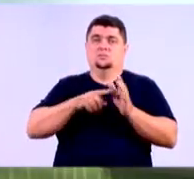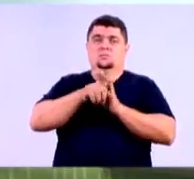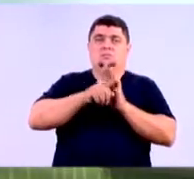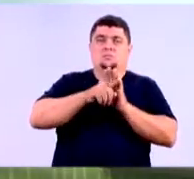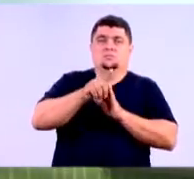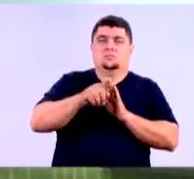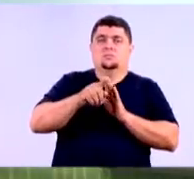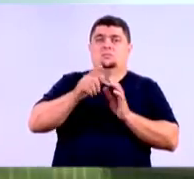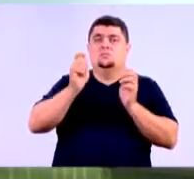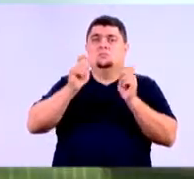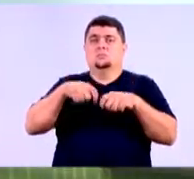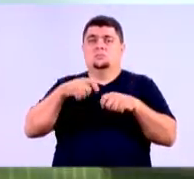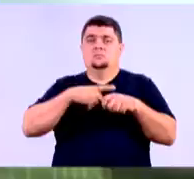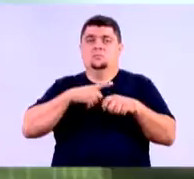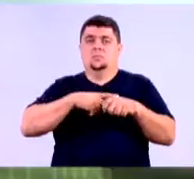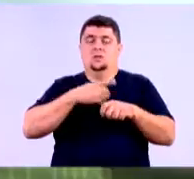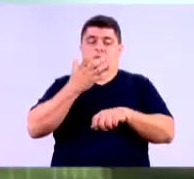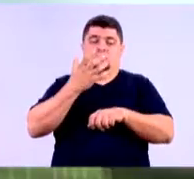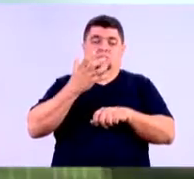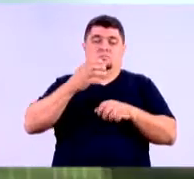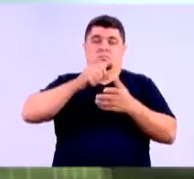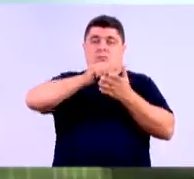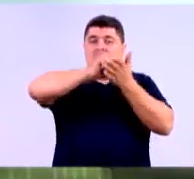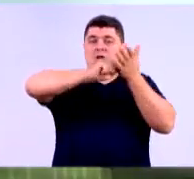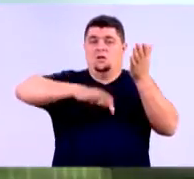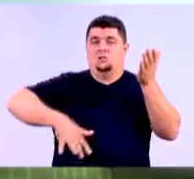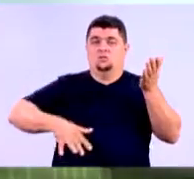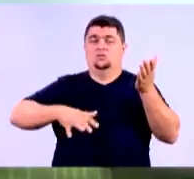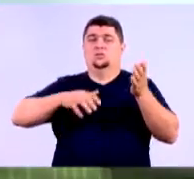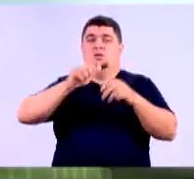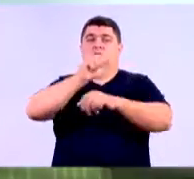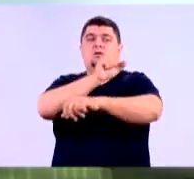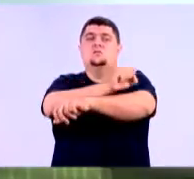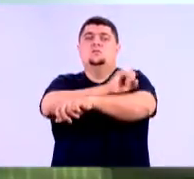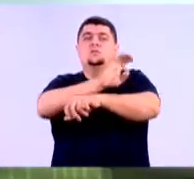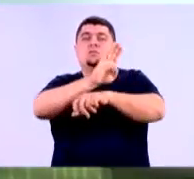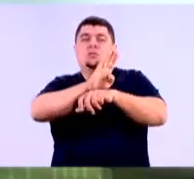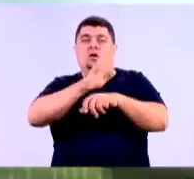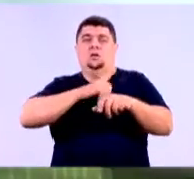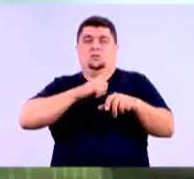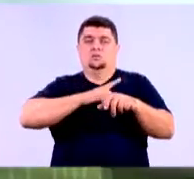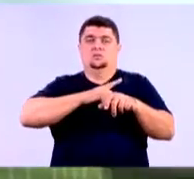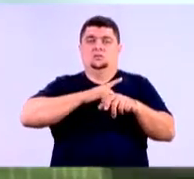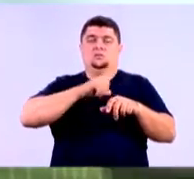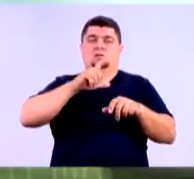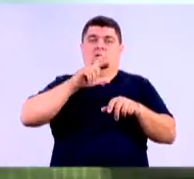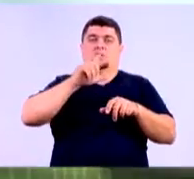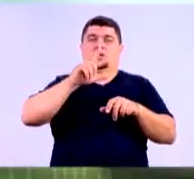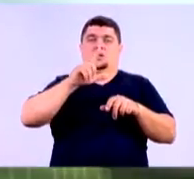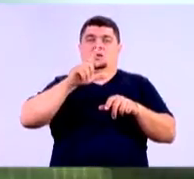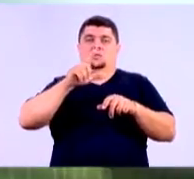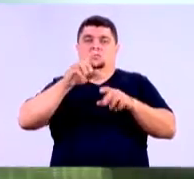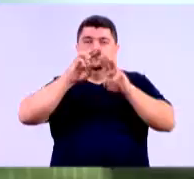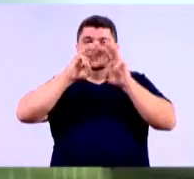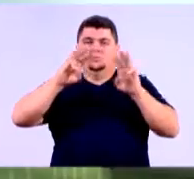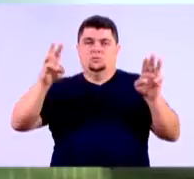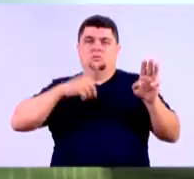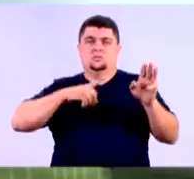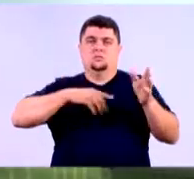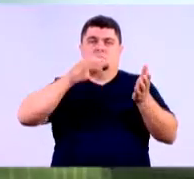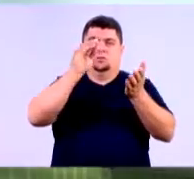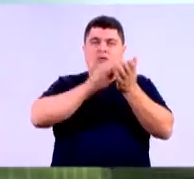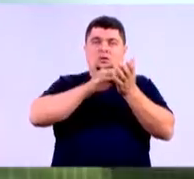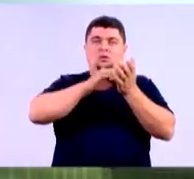sobre isso, existe um material muito interessante do Sebrae, cujo link nós disponibilizamos junto com a carta de navegação dessa terceira